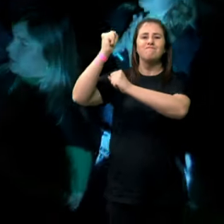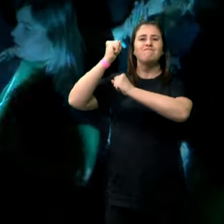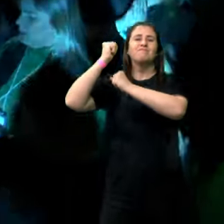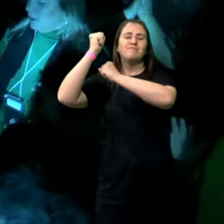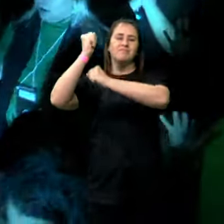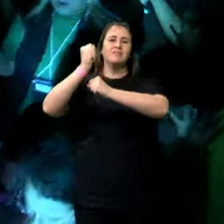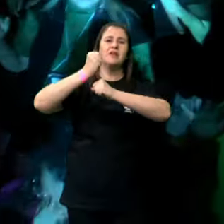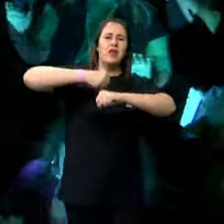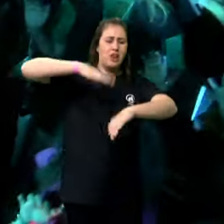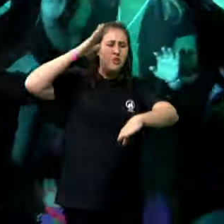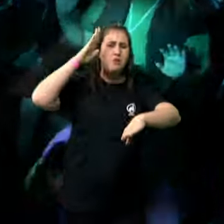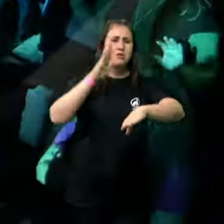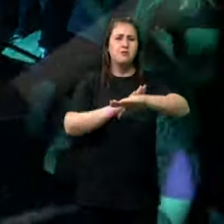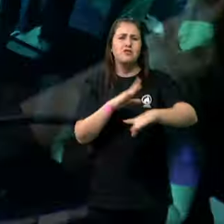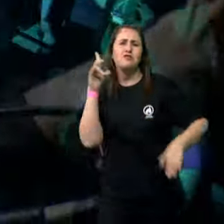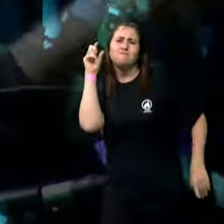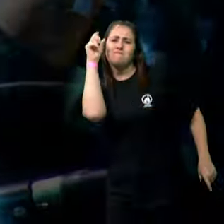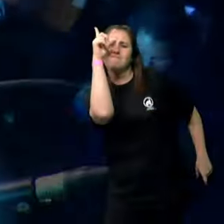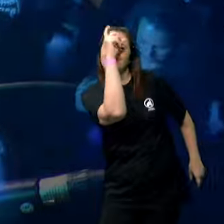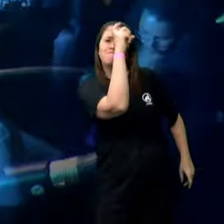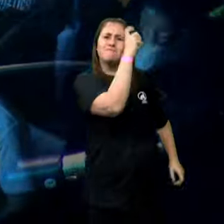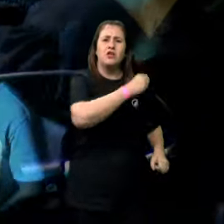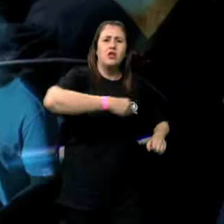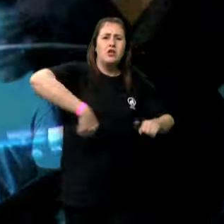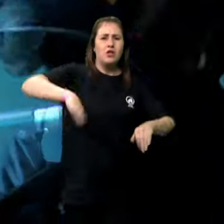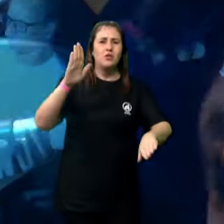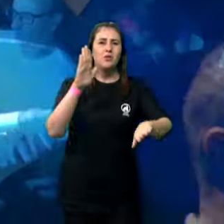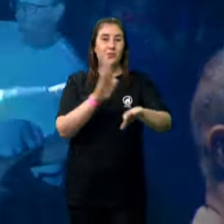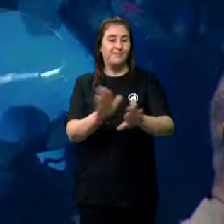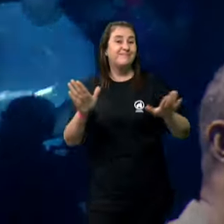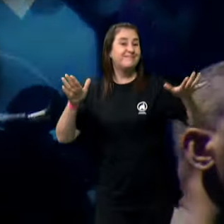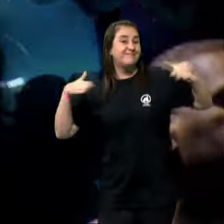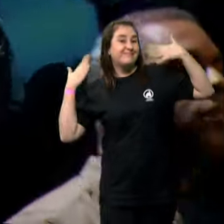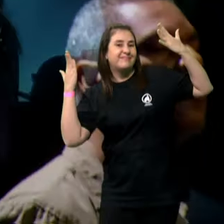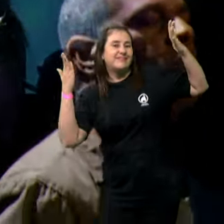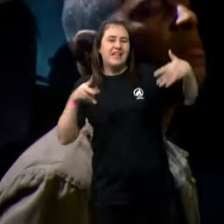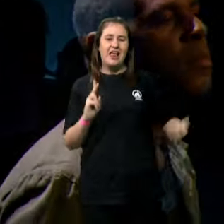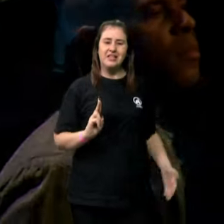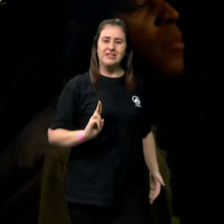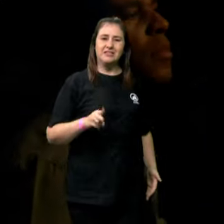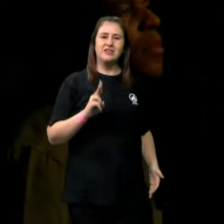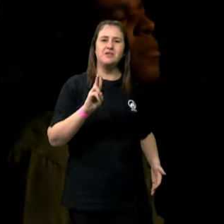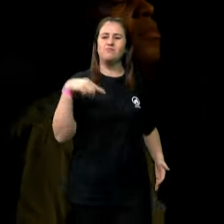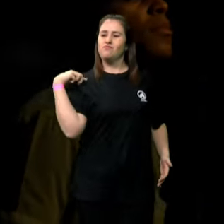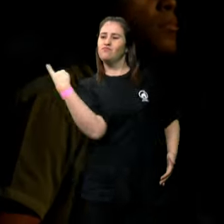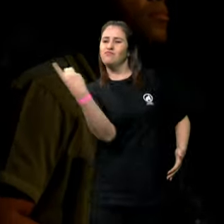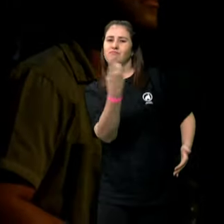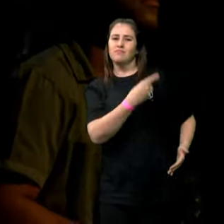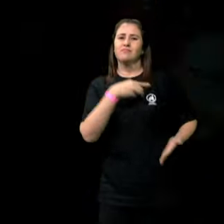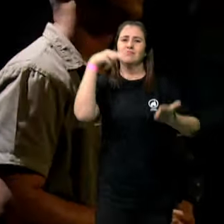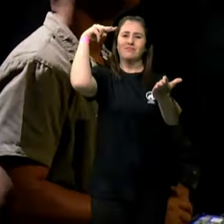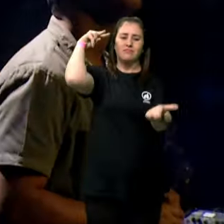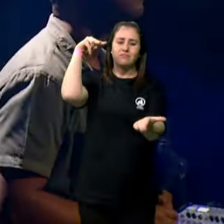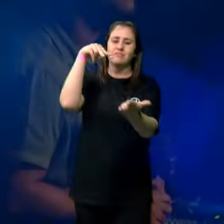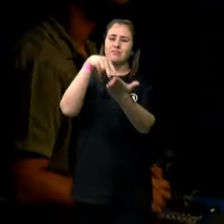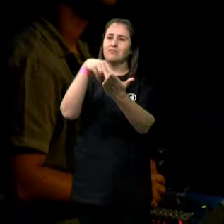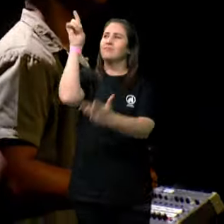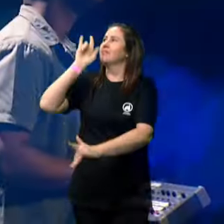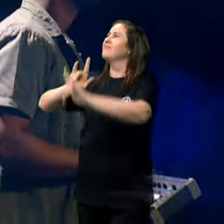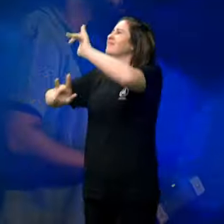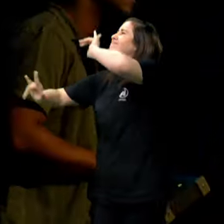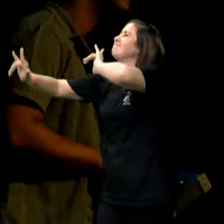nos momentos difíceis nos momentos alegres permaneceremos chamando